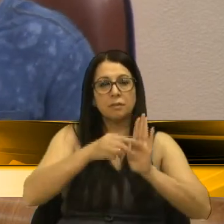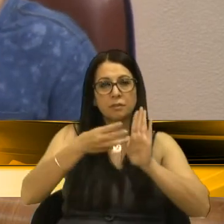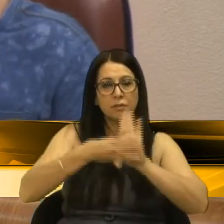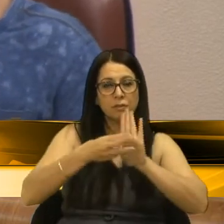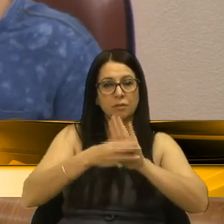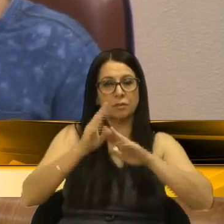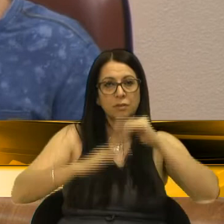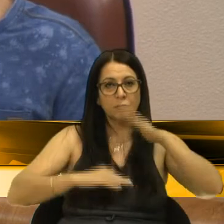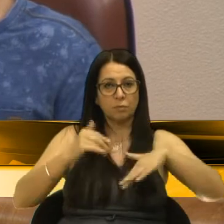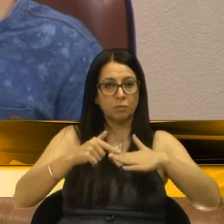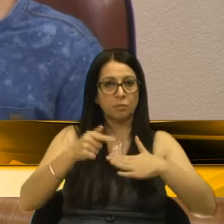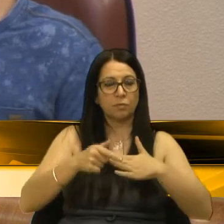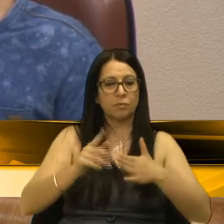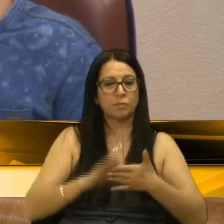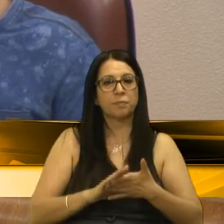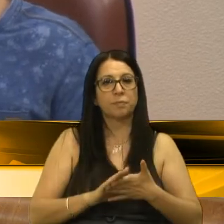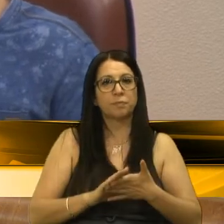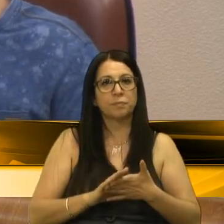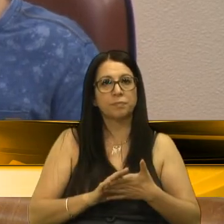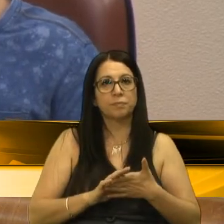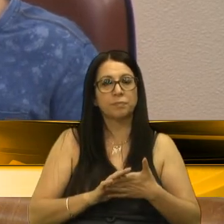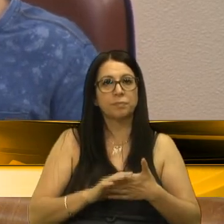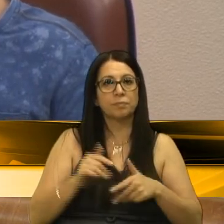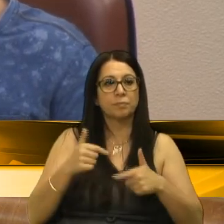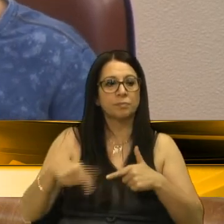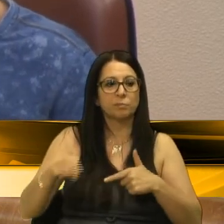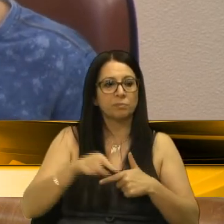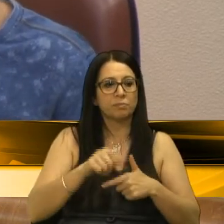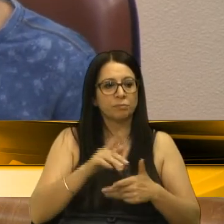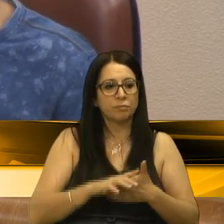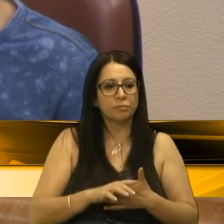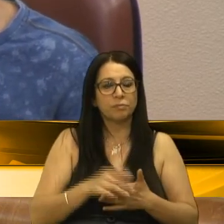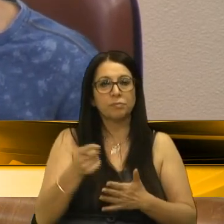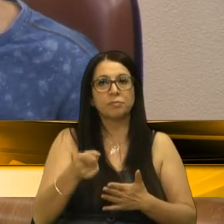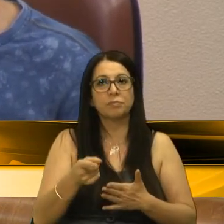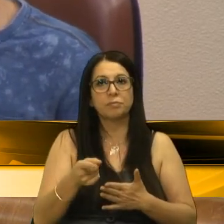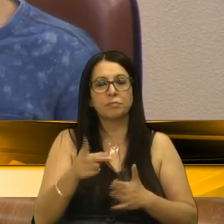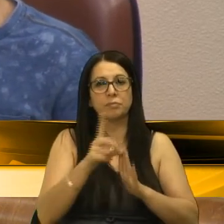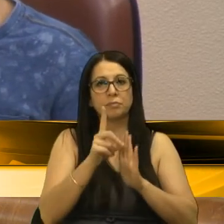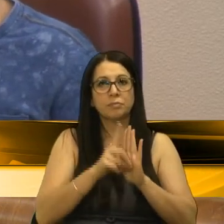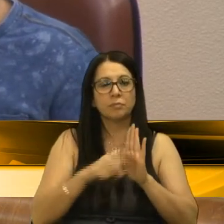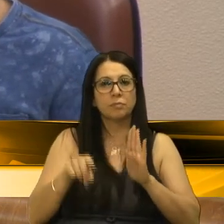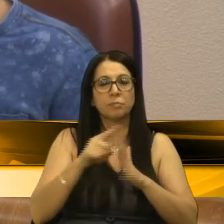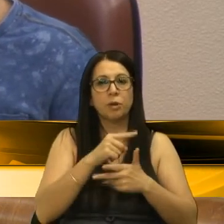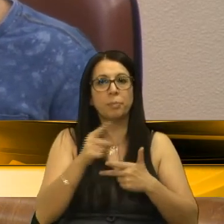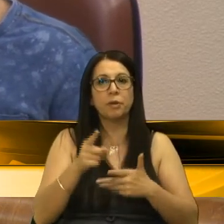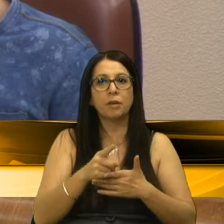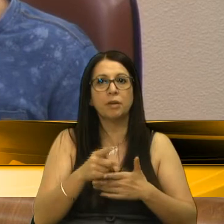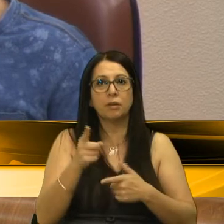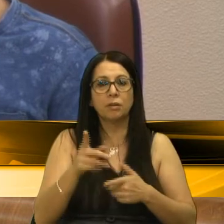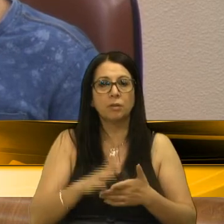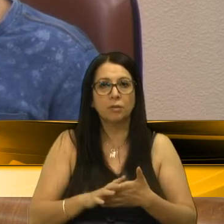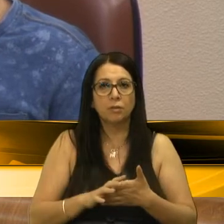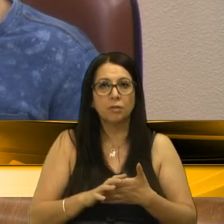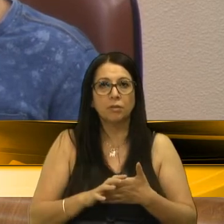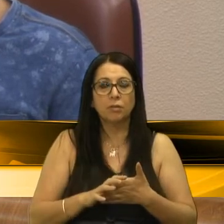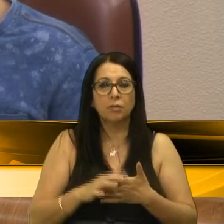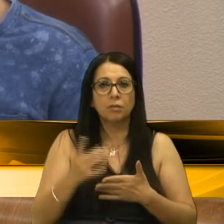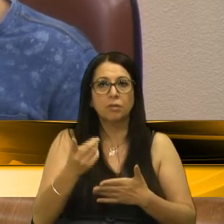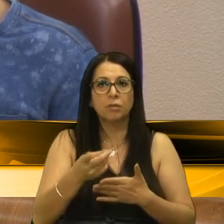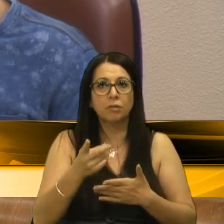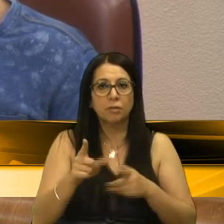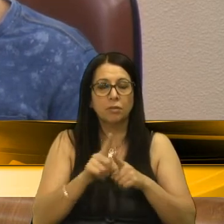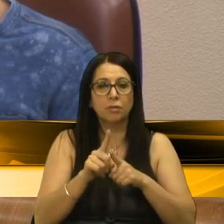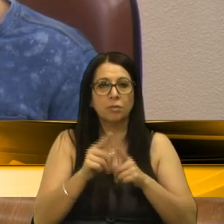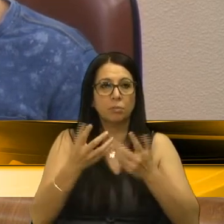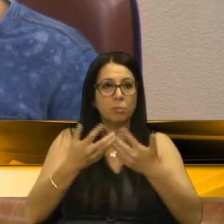obras ou serviços e cumpridas as demais exigências desse decreto e da legislação vigente, será expedida a licença de funcionamento